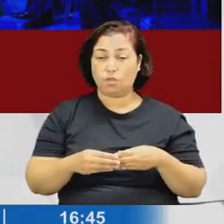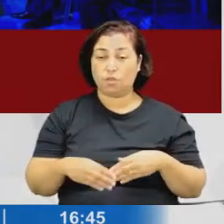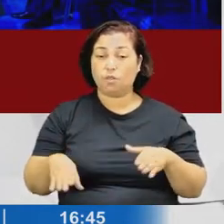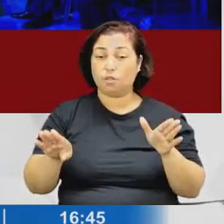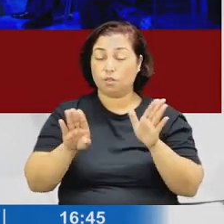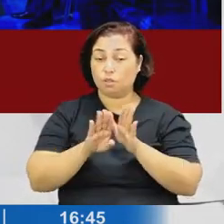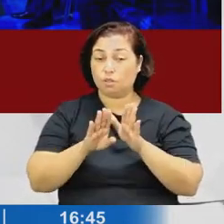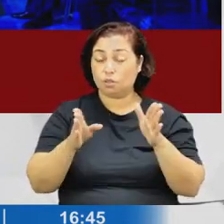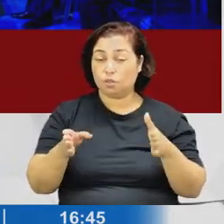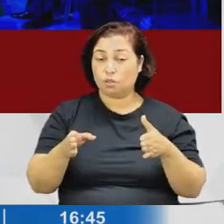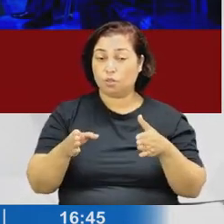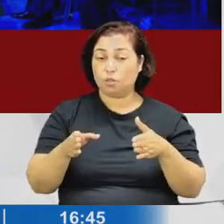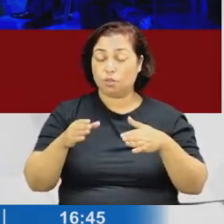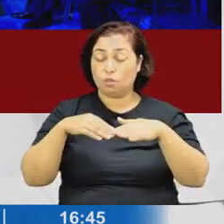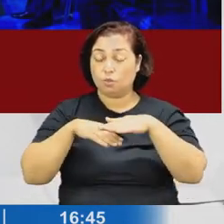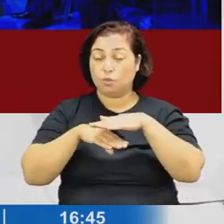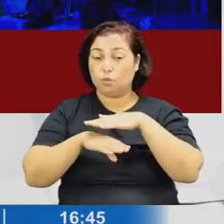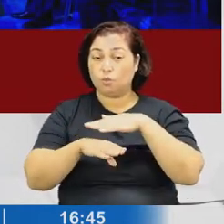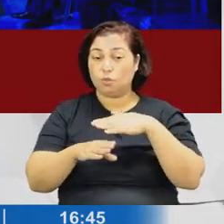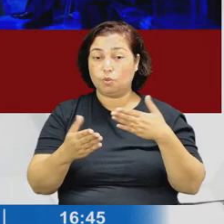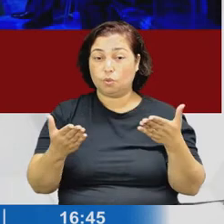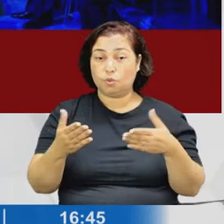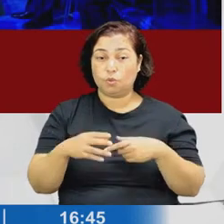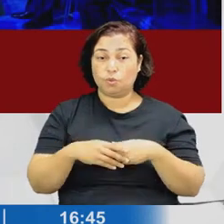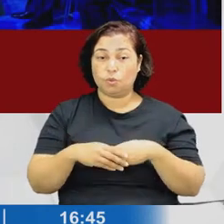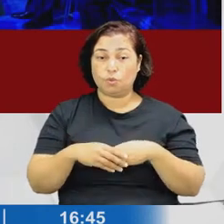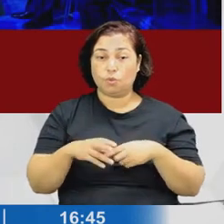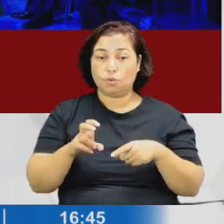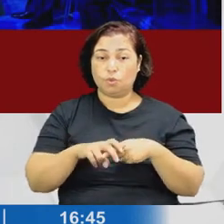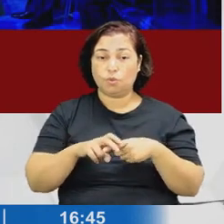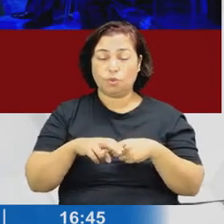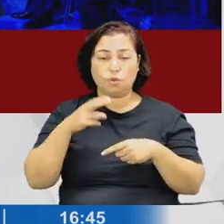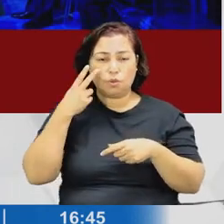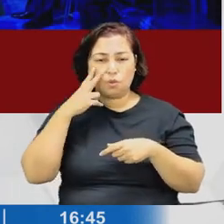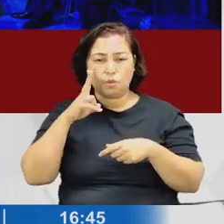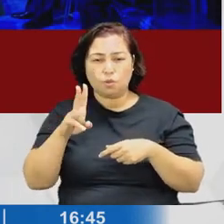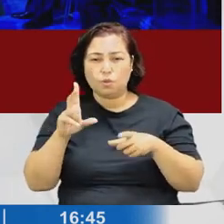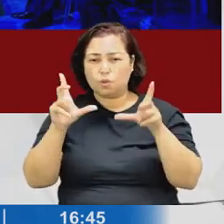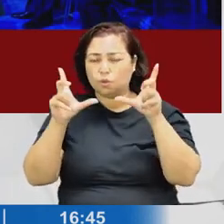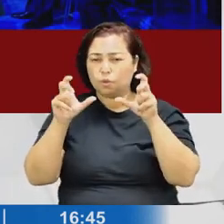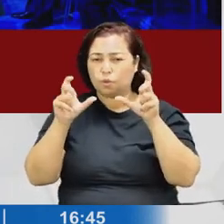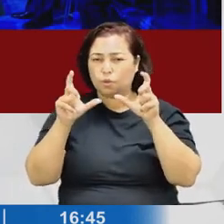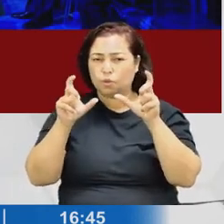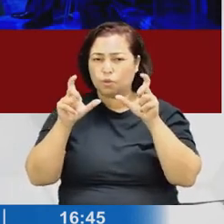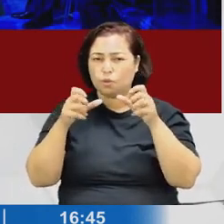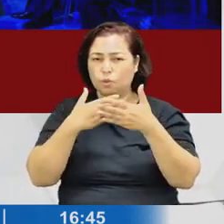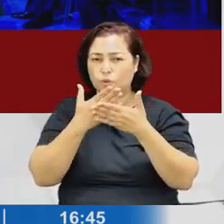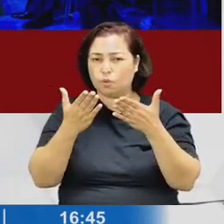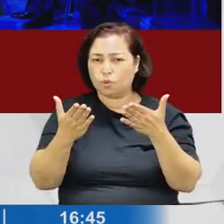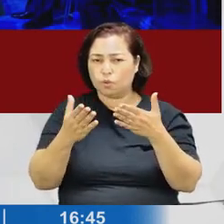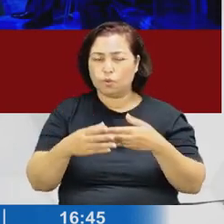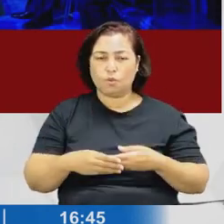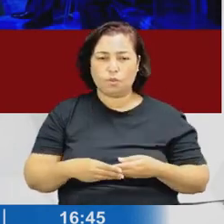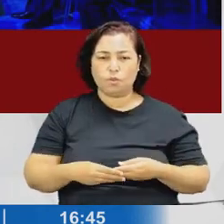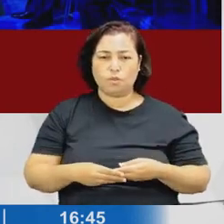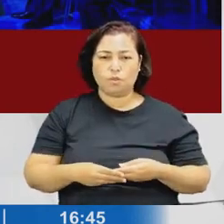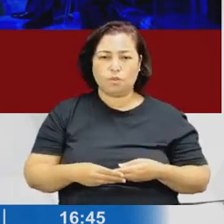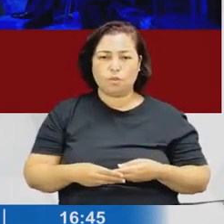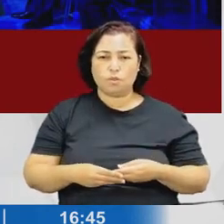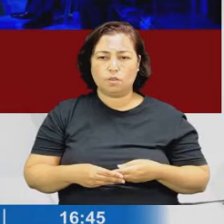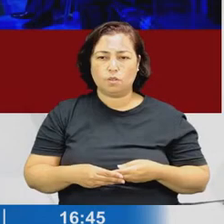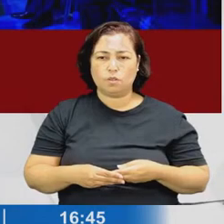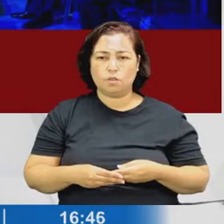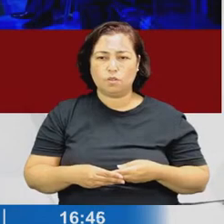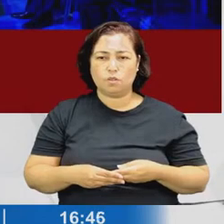ali nós somos submarino sei lá sentou na cadeira e tal tá ali olhando pela janela foto tá usando bem o espaço olha como é que usa bem espaço foi lá no palco